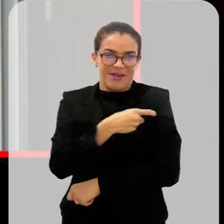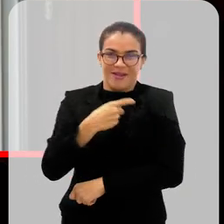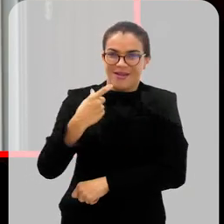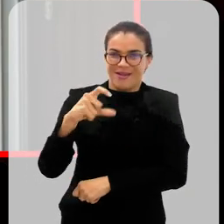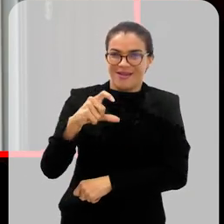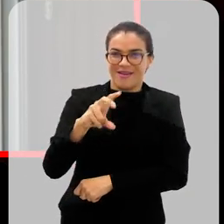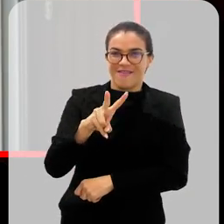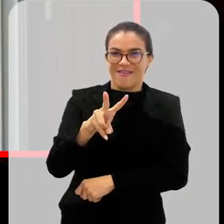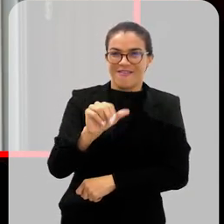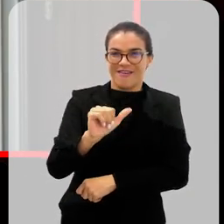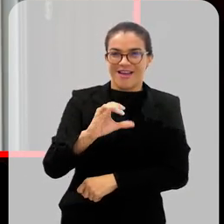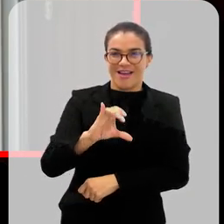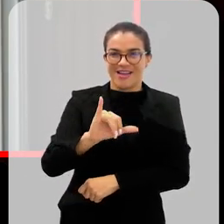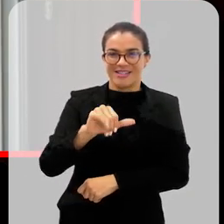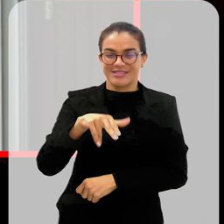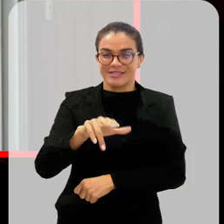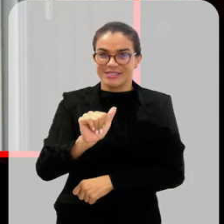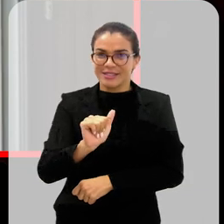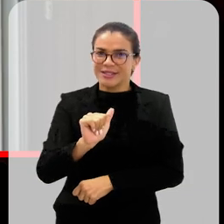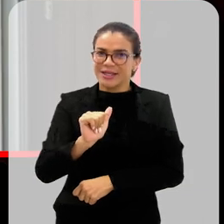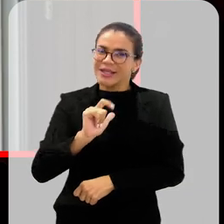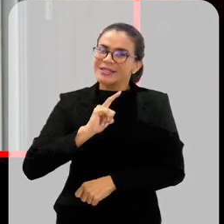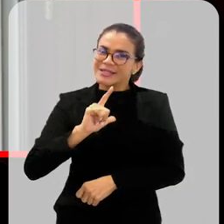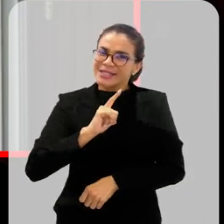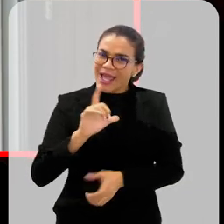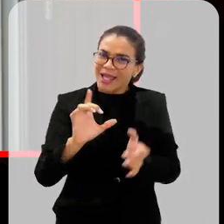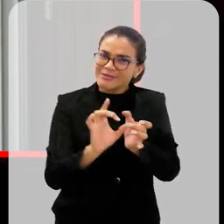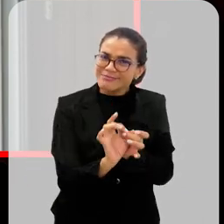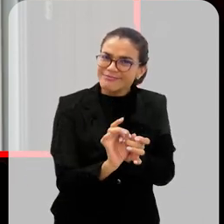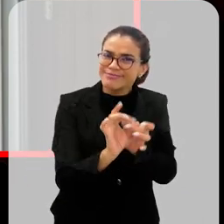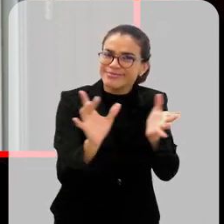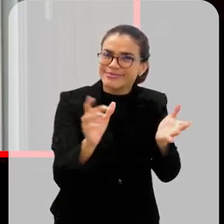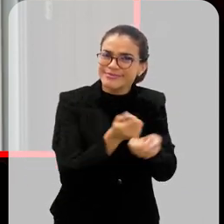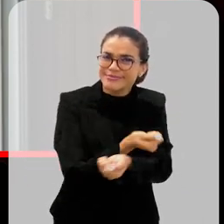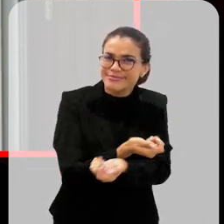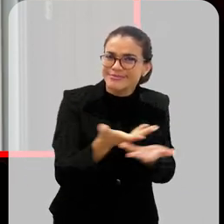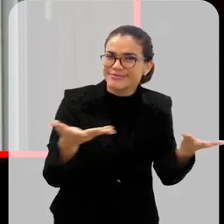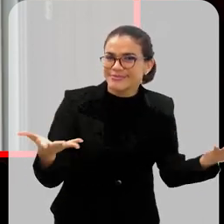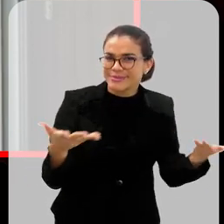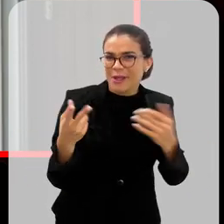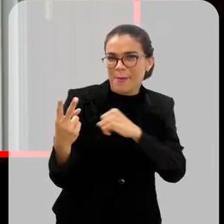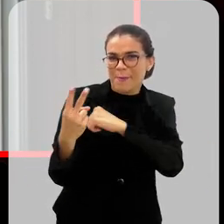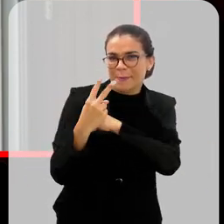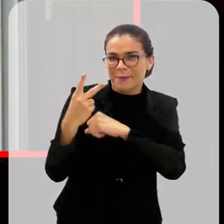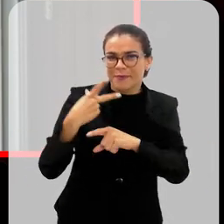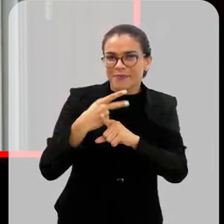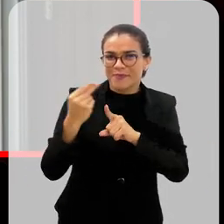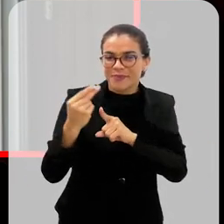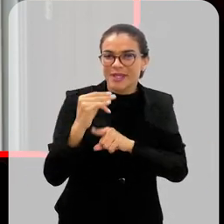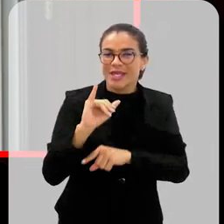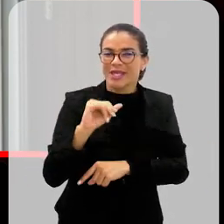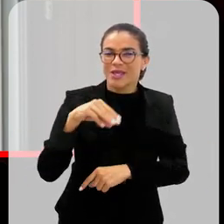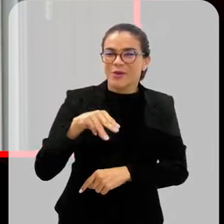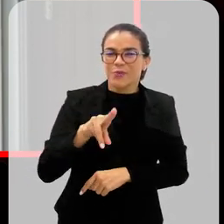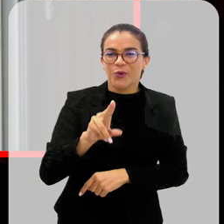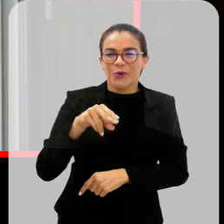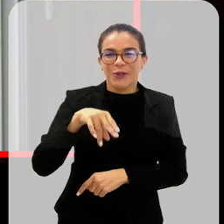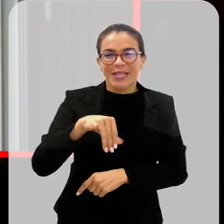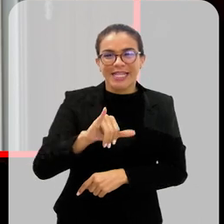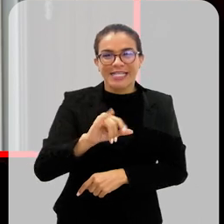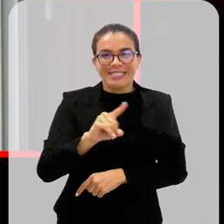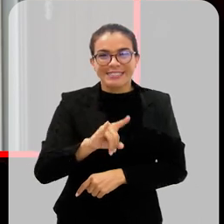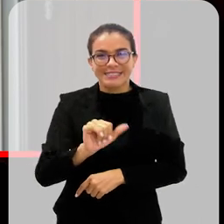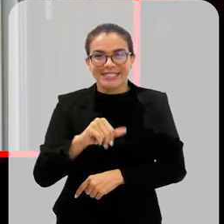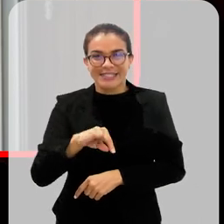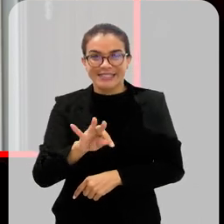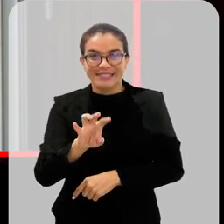que a disponibilidade existe para N doenças dos imunizantes. E os imunizantes estão aí,